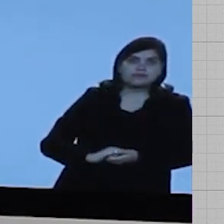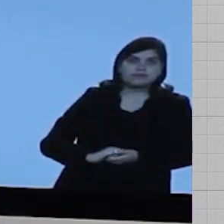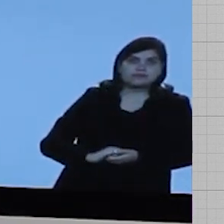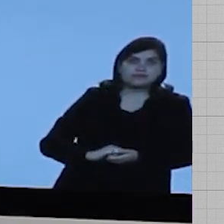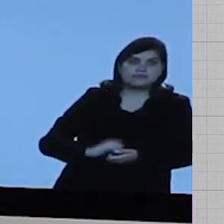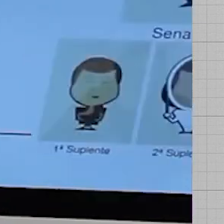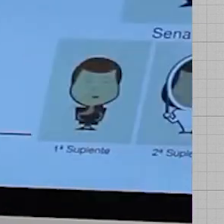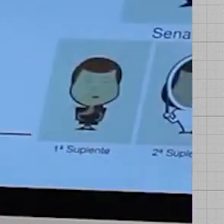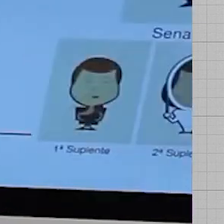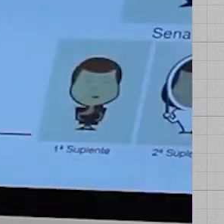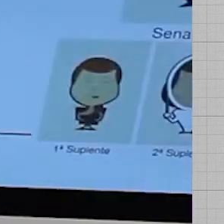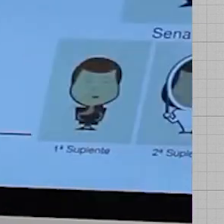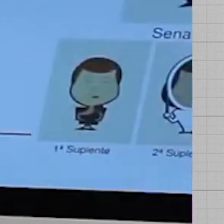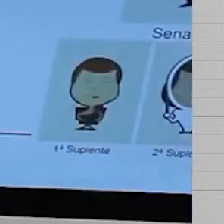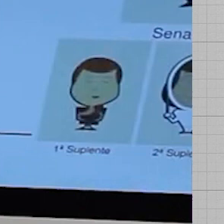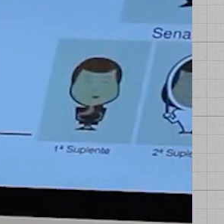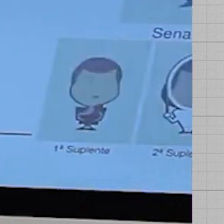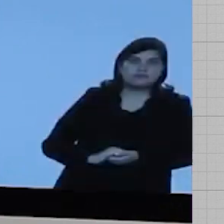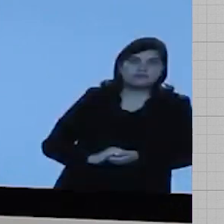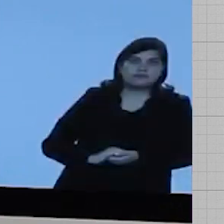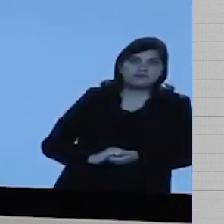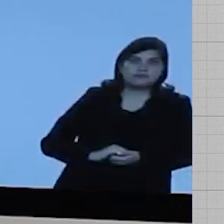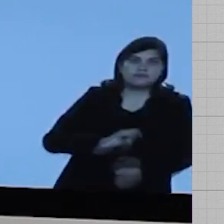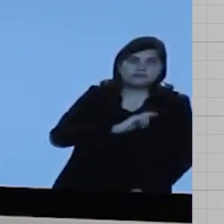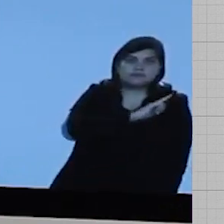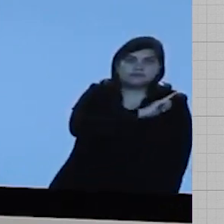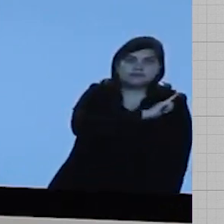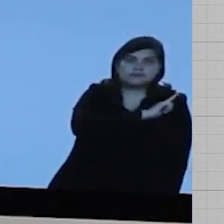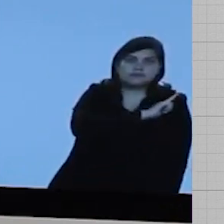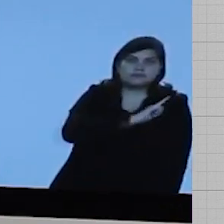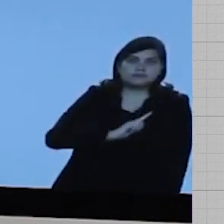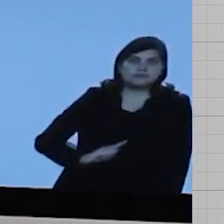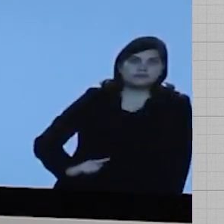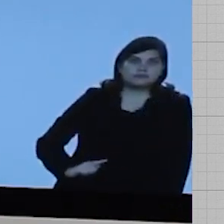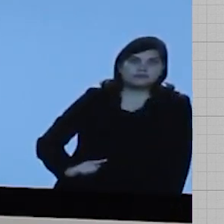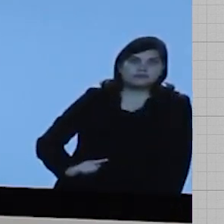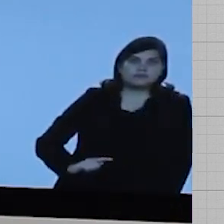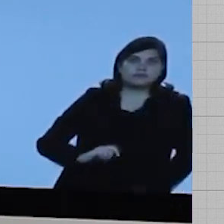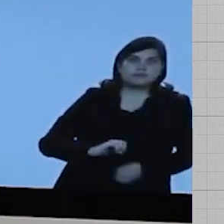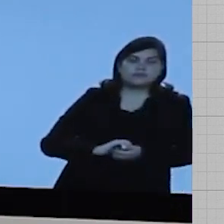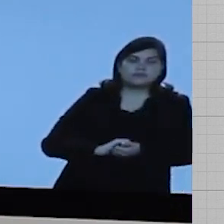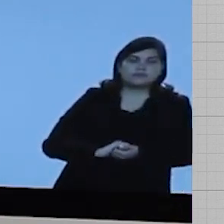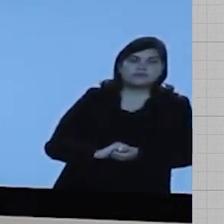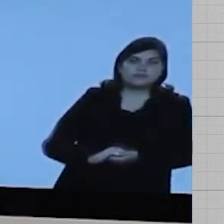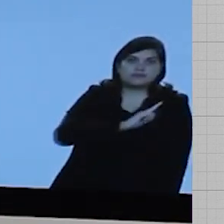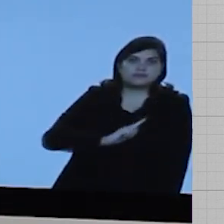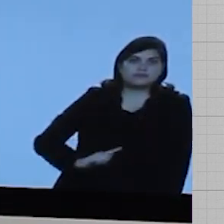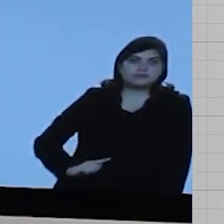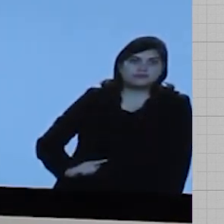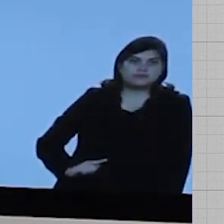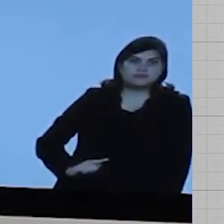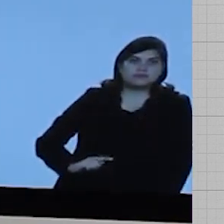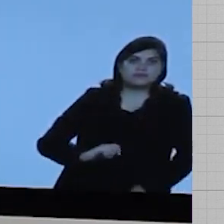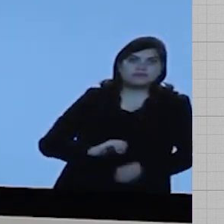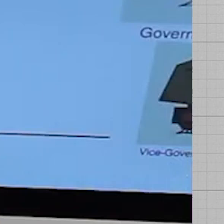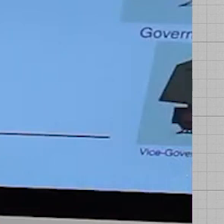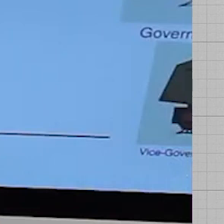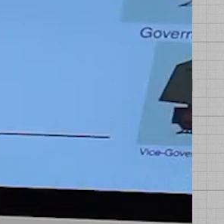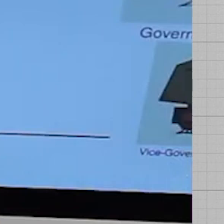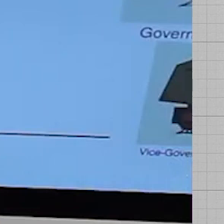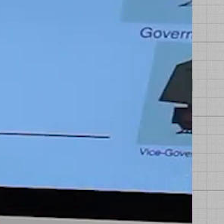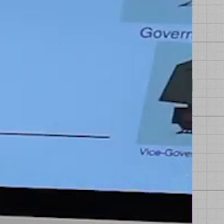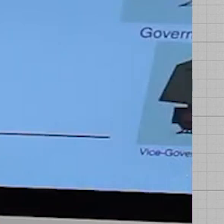escolhendo o teu representante Então chegou a hora de votar para Governador e aqui são